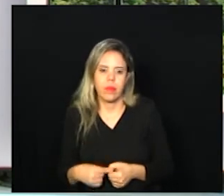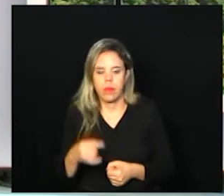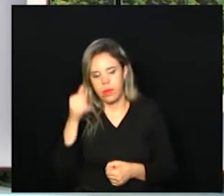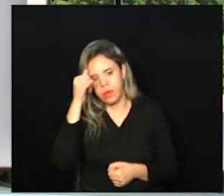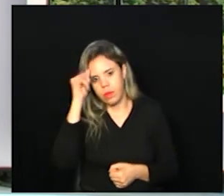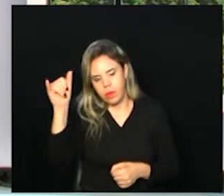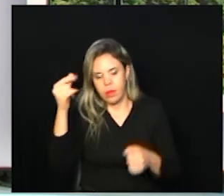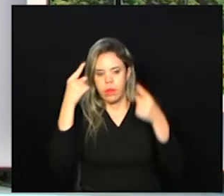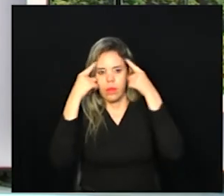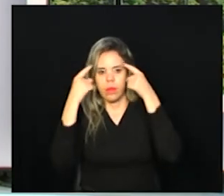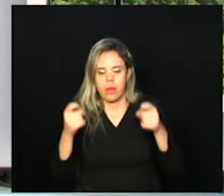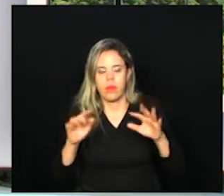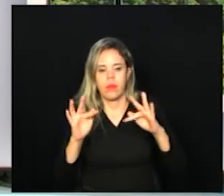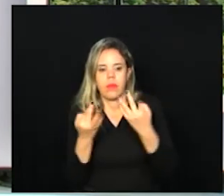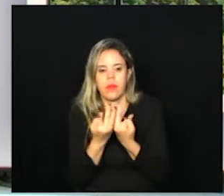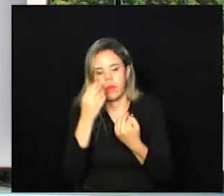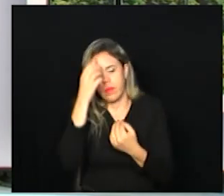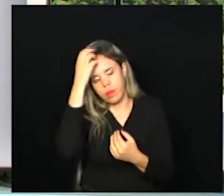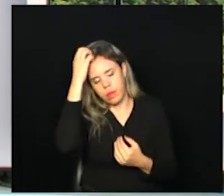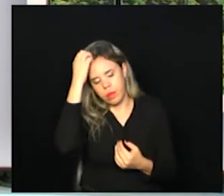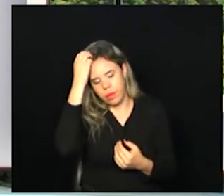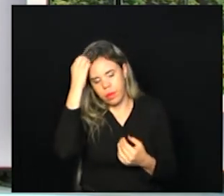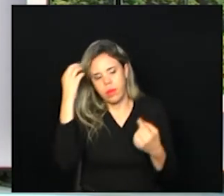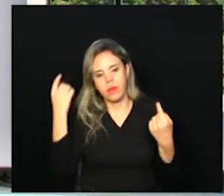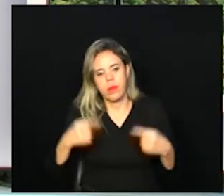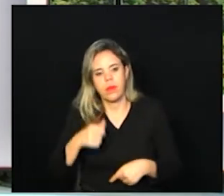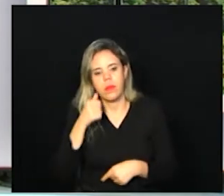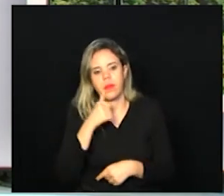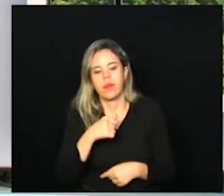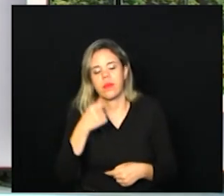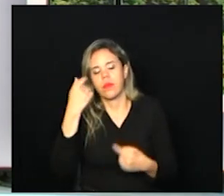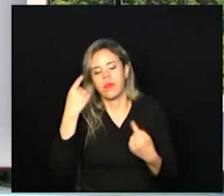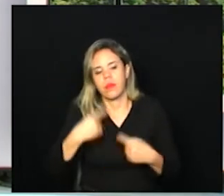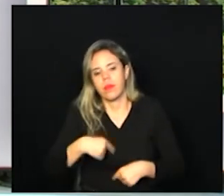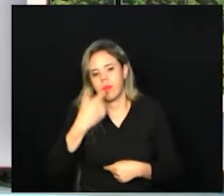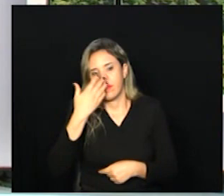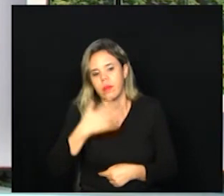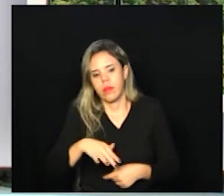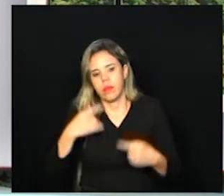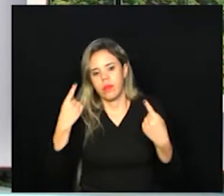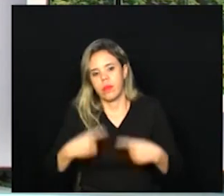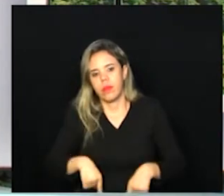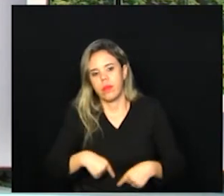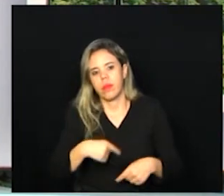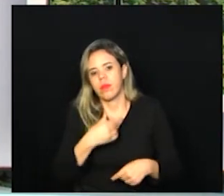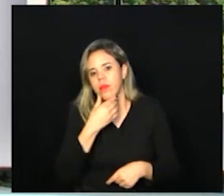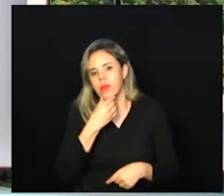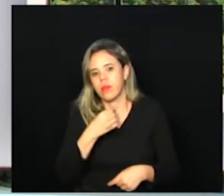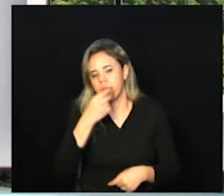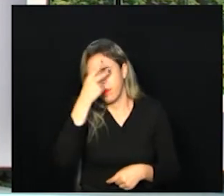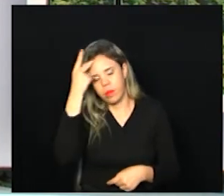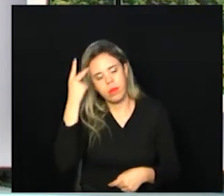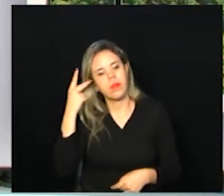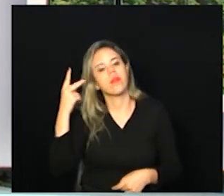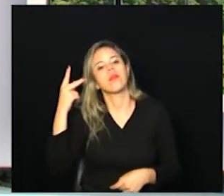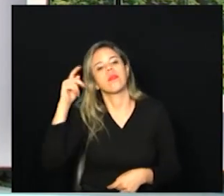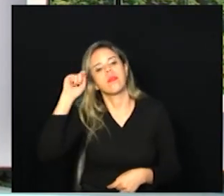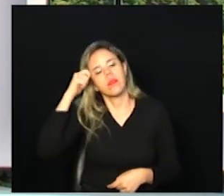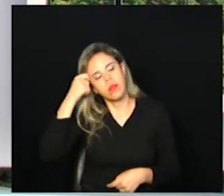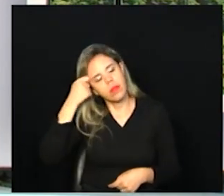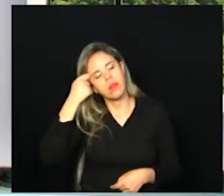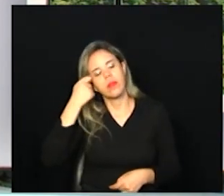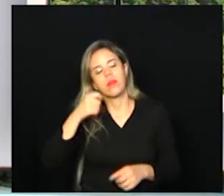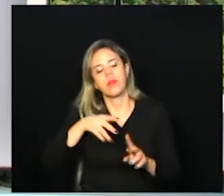à violência doméstica, à violência contra a mulher, contra as crianças, contra a negritude, contra LGBTs. Acho